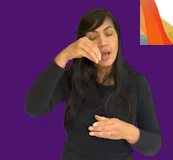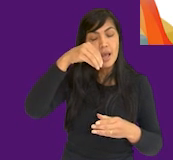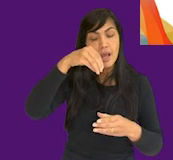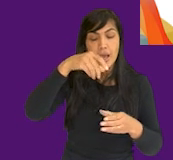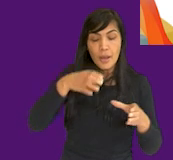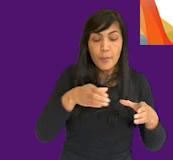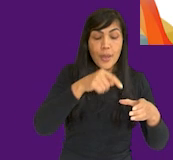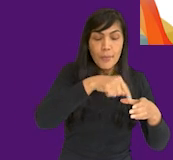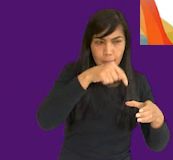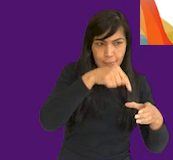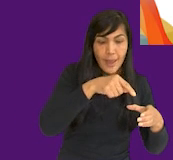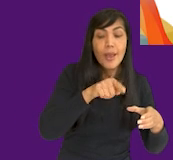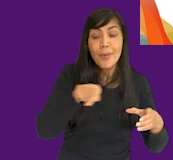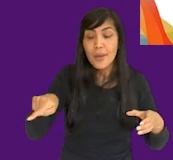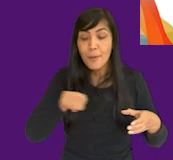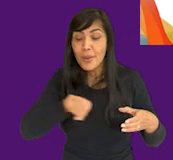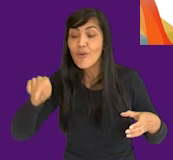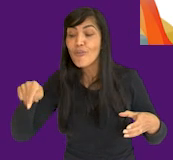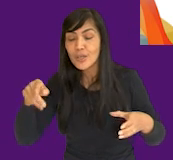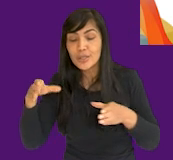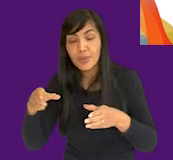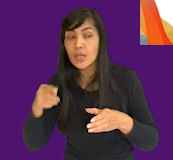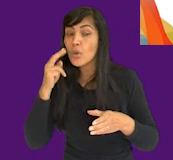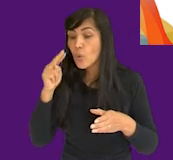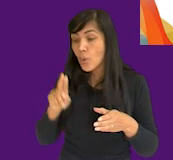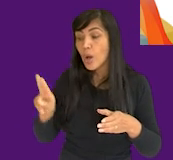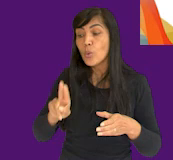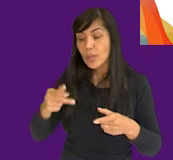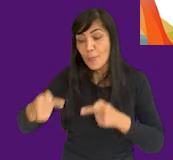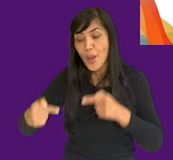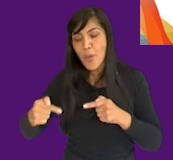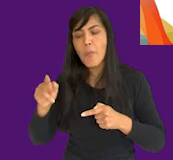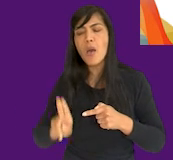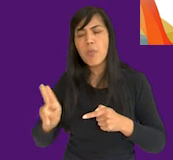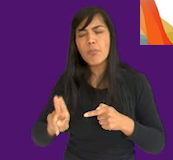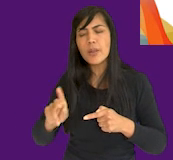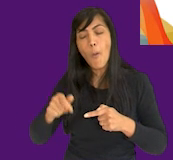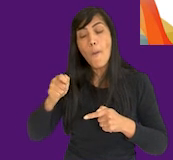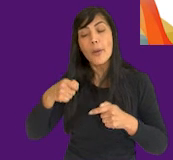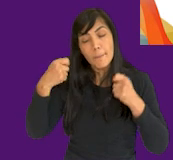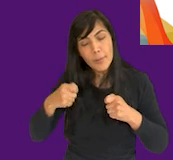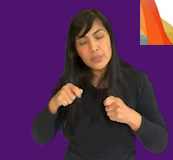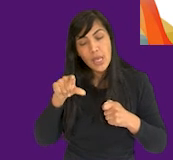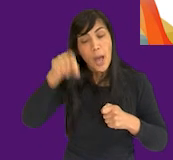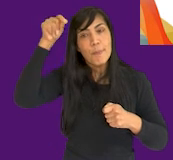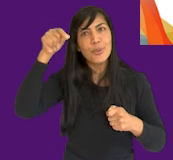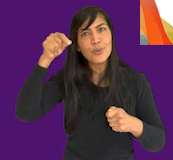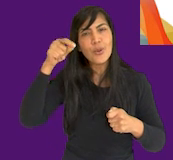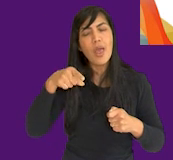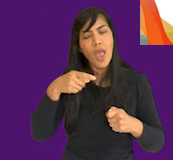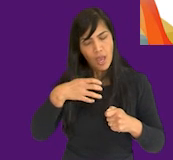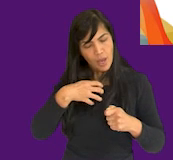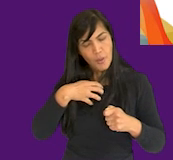inteligentes fora da sua empresa se vocês não utilizarem esse recurso concorrente vai utilizar E vai ganhar Então